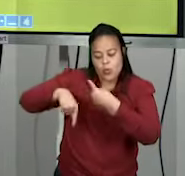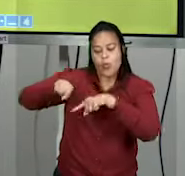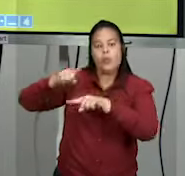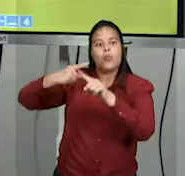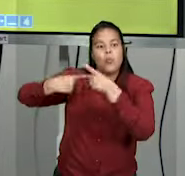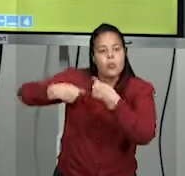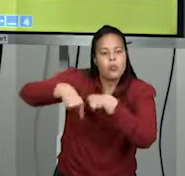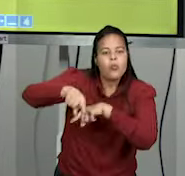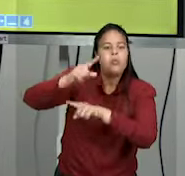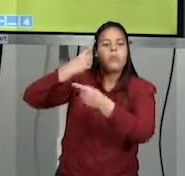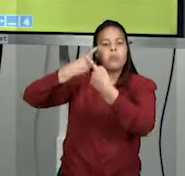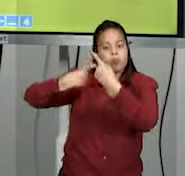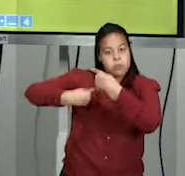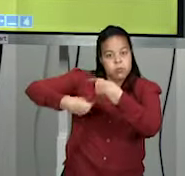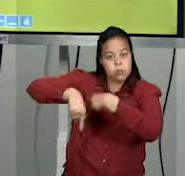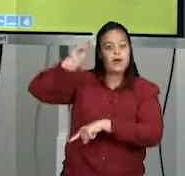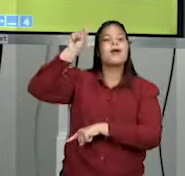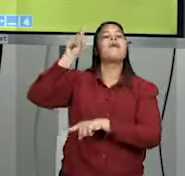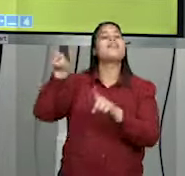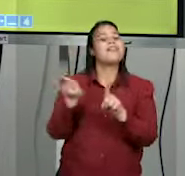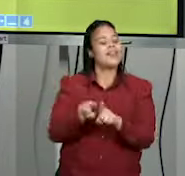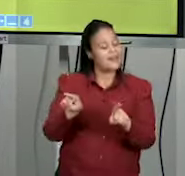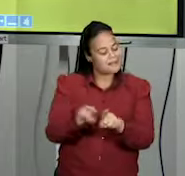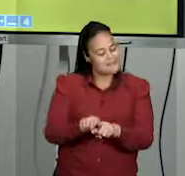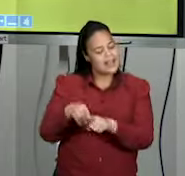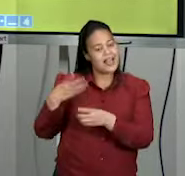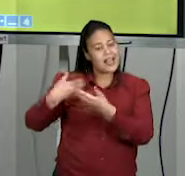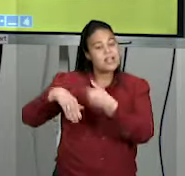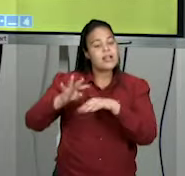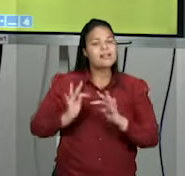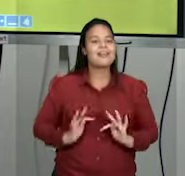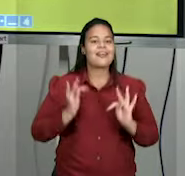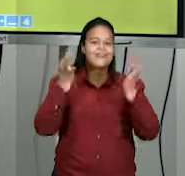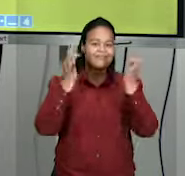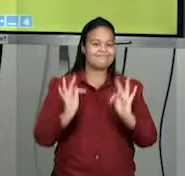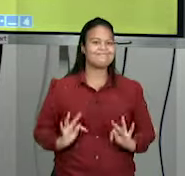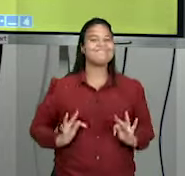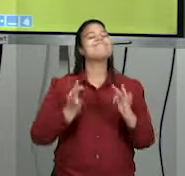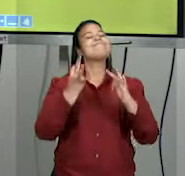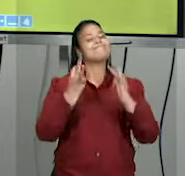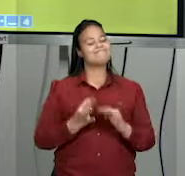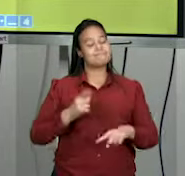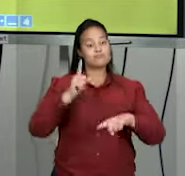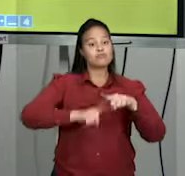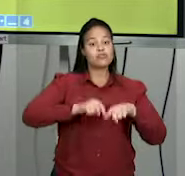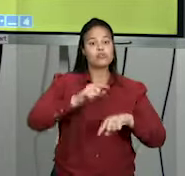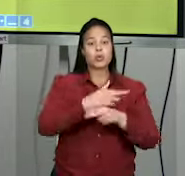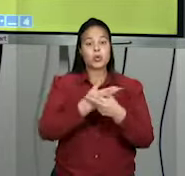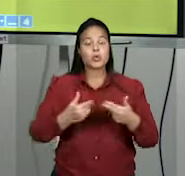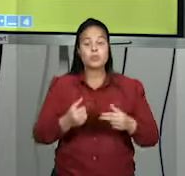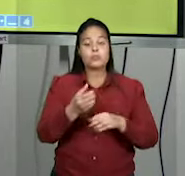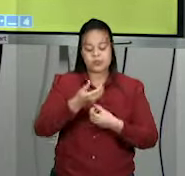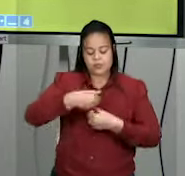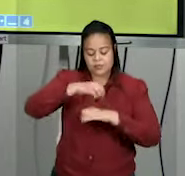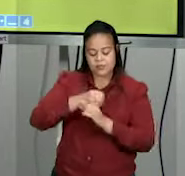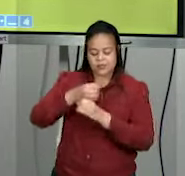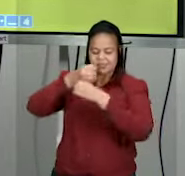desenvolveu, também se desenvolveu a tecnologia dos instrumentos óticos.